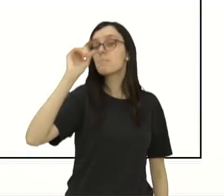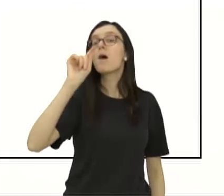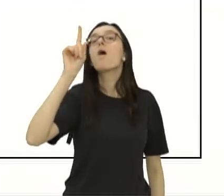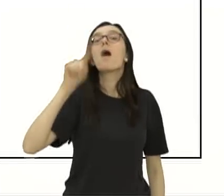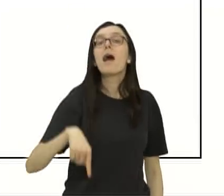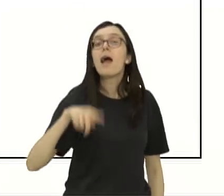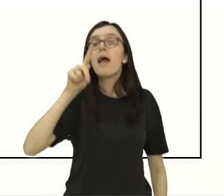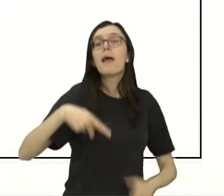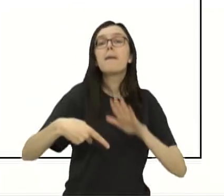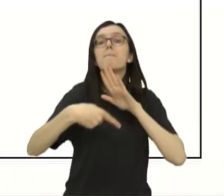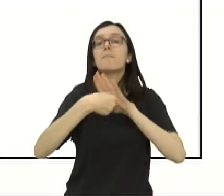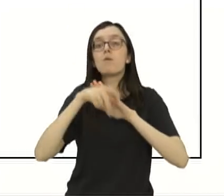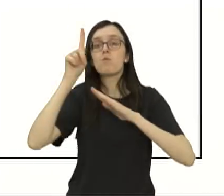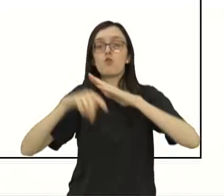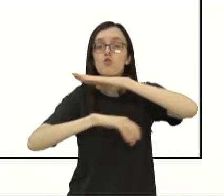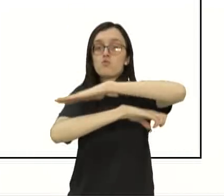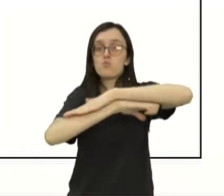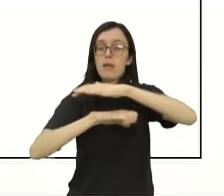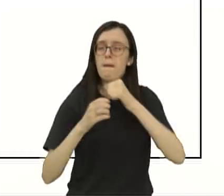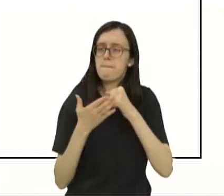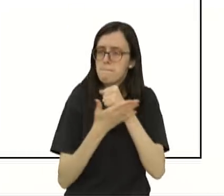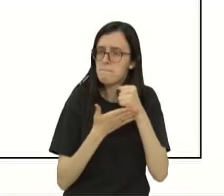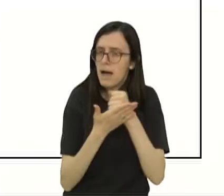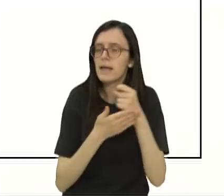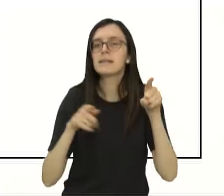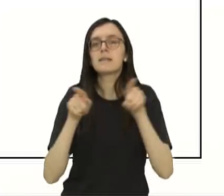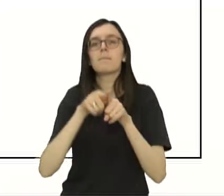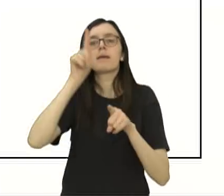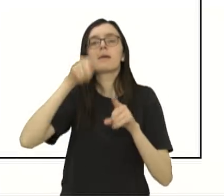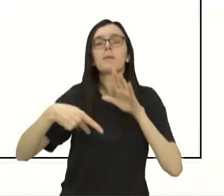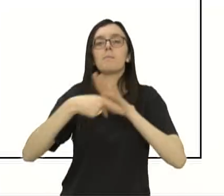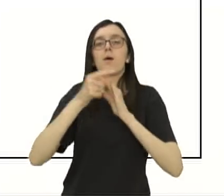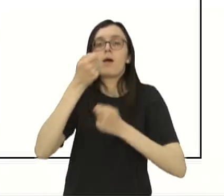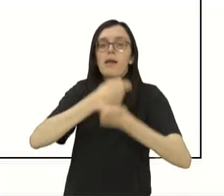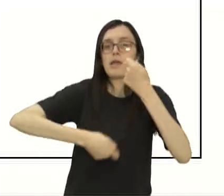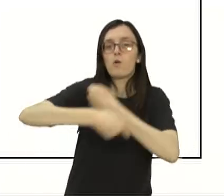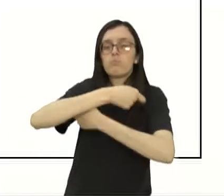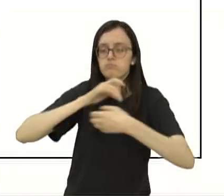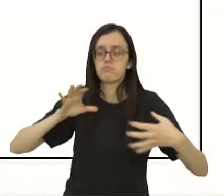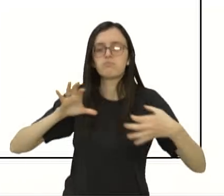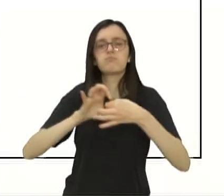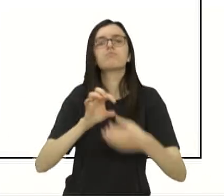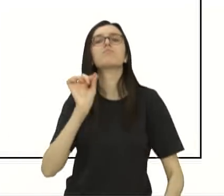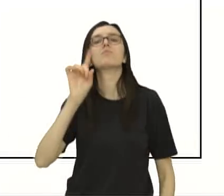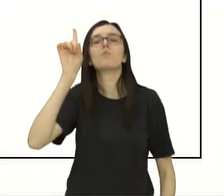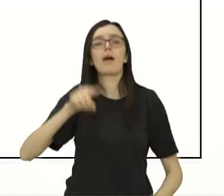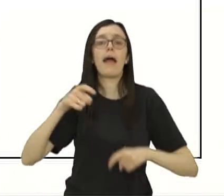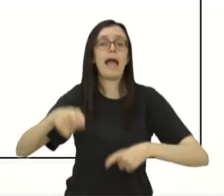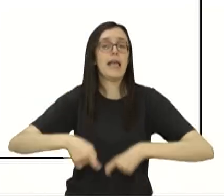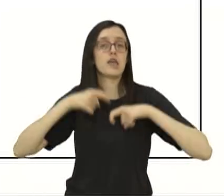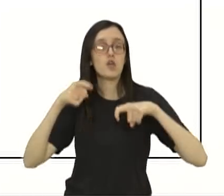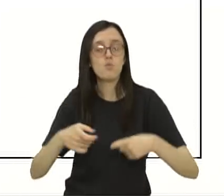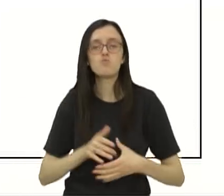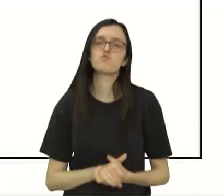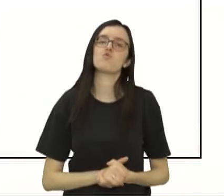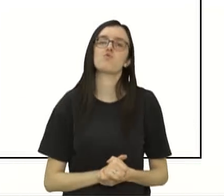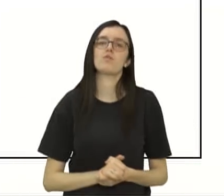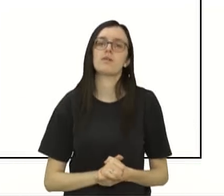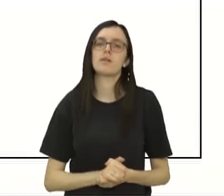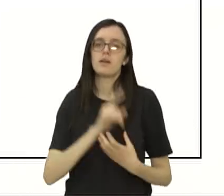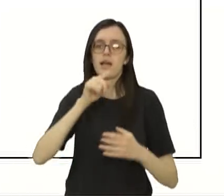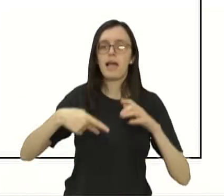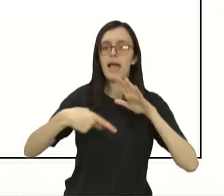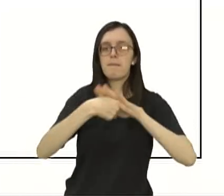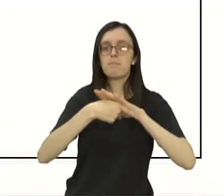foram atividades de infraestrutura e atividades econômicas ligadas à agricultura, né? Atividades do